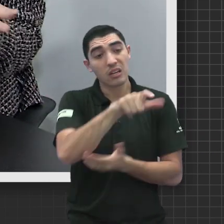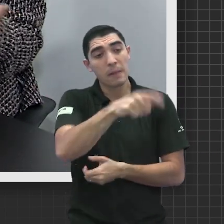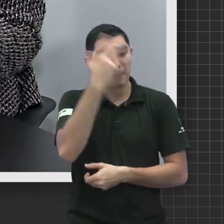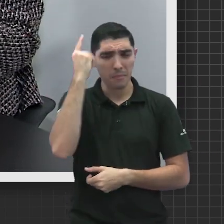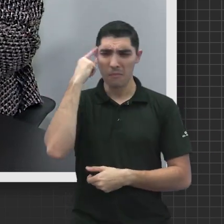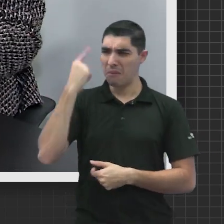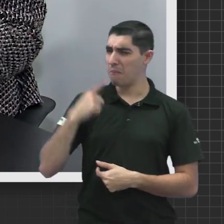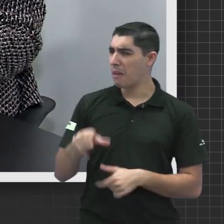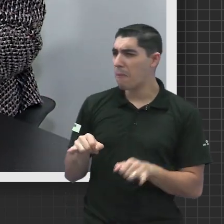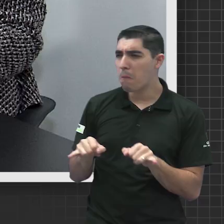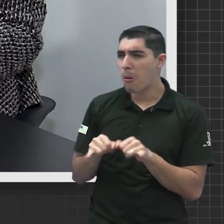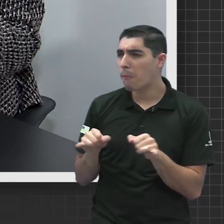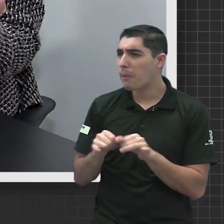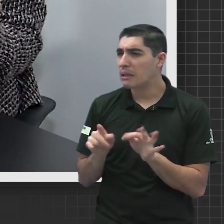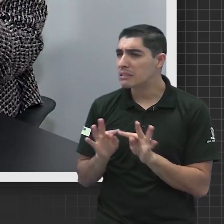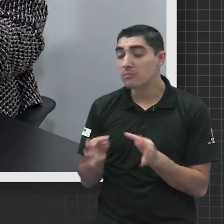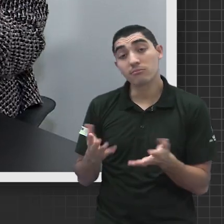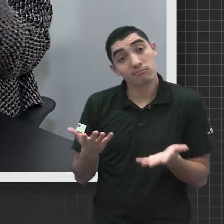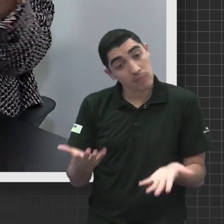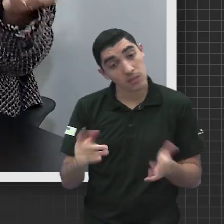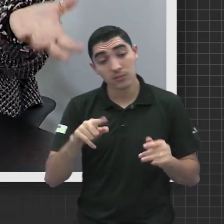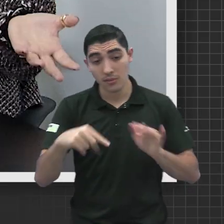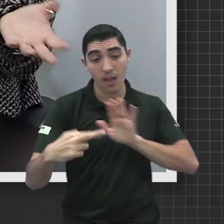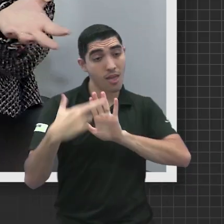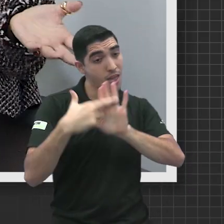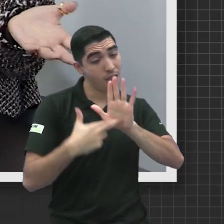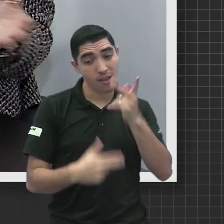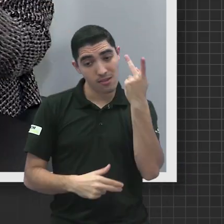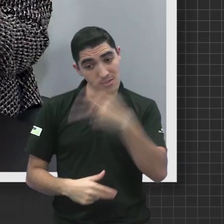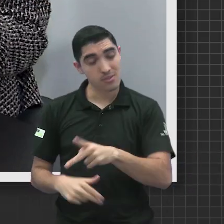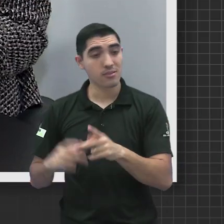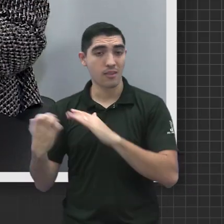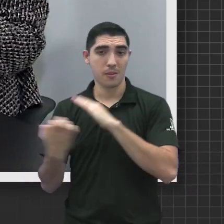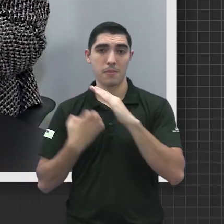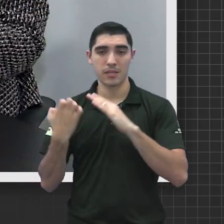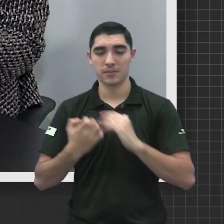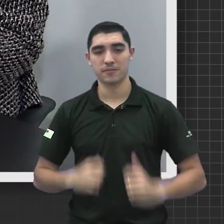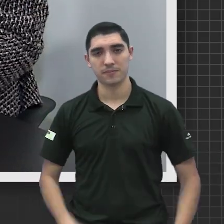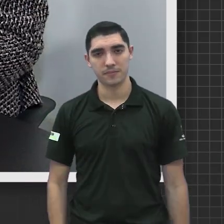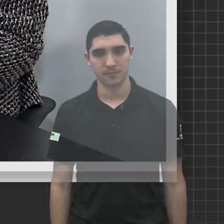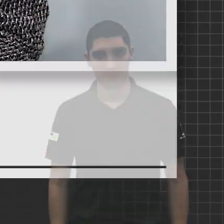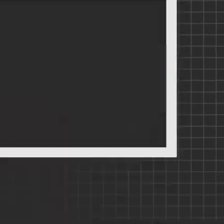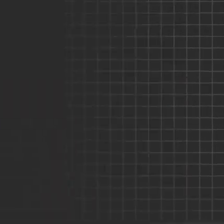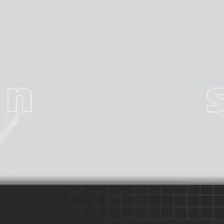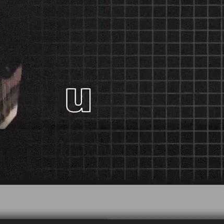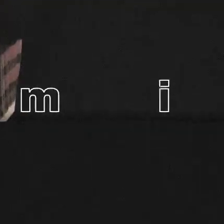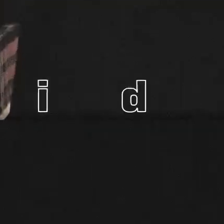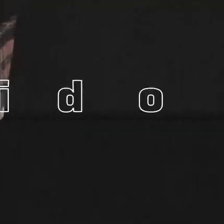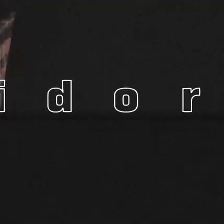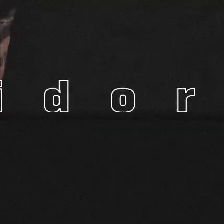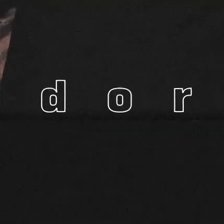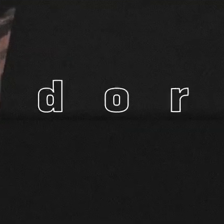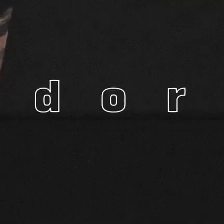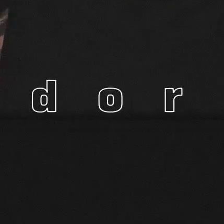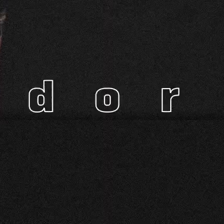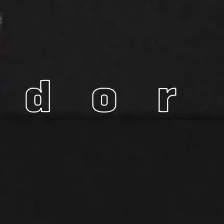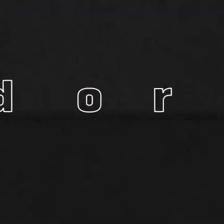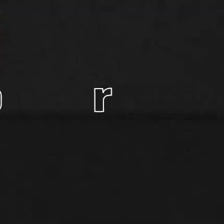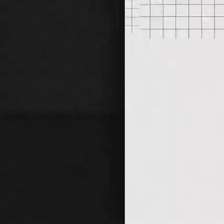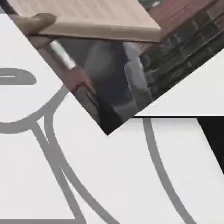que muitas vezes você acha que é bobo, só que não é, porque está infringindo algo que foi contrário à sua empresa.